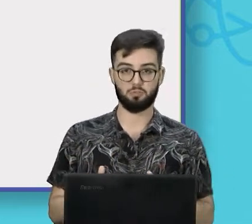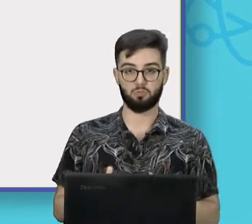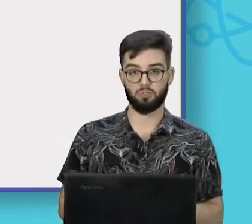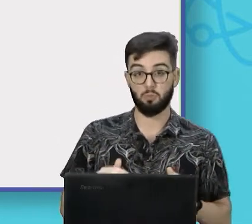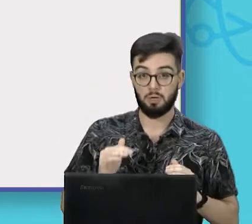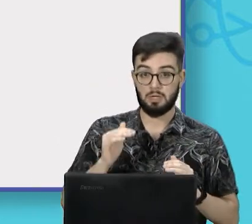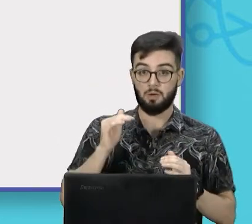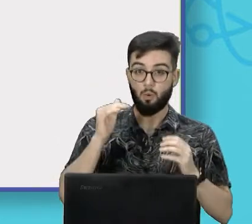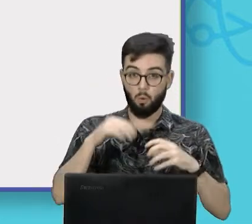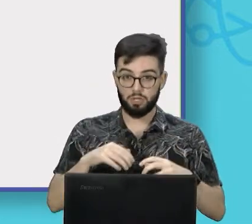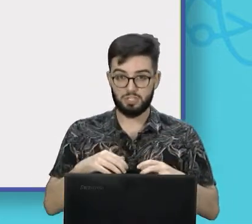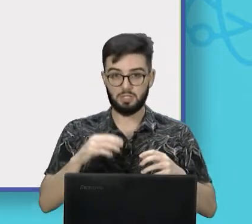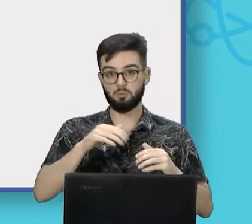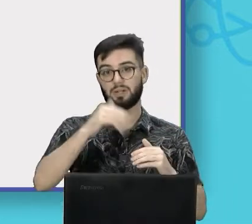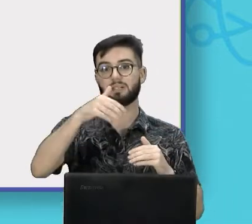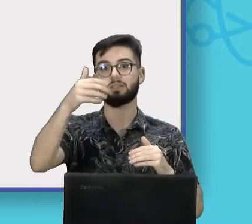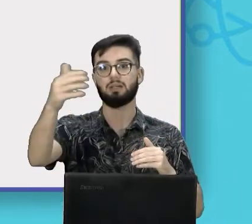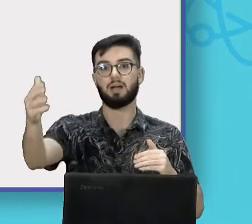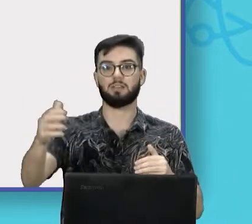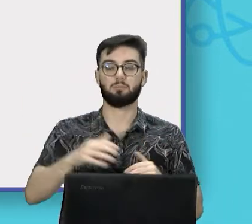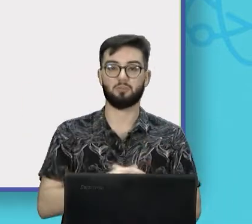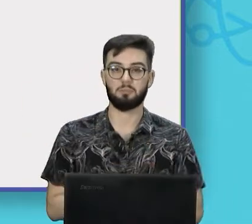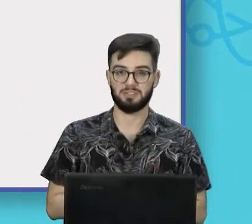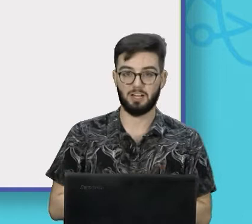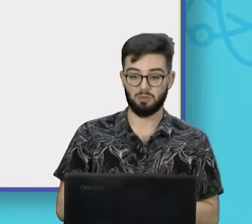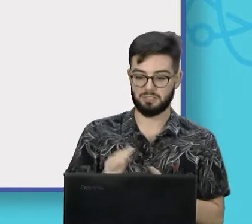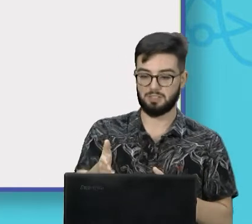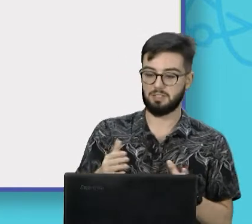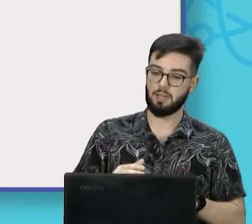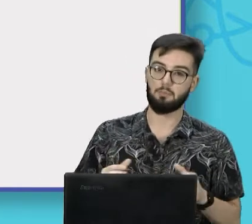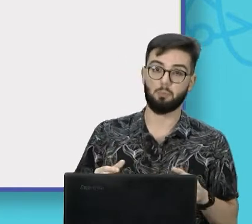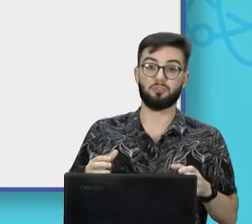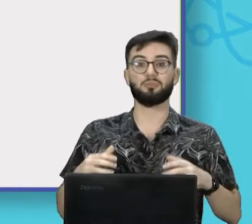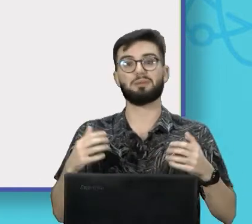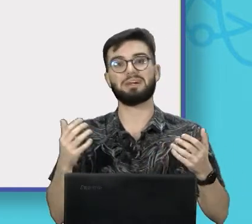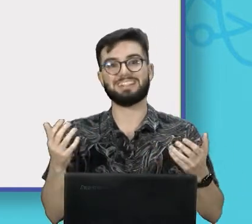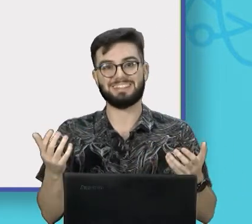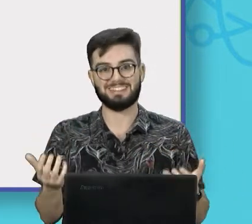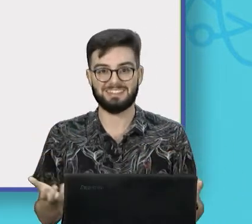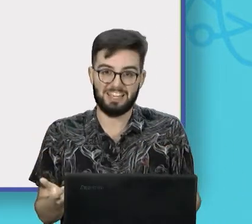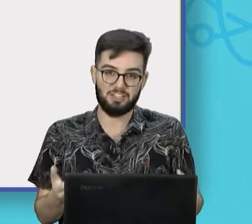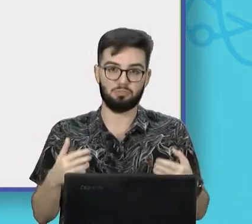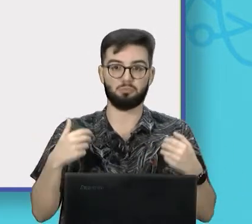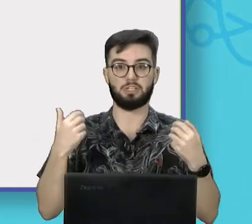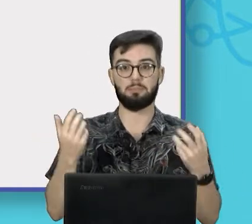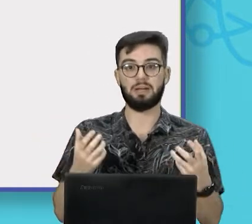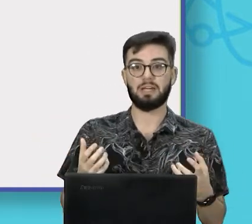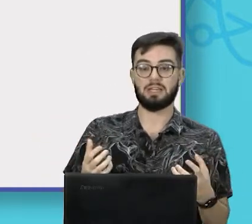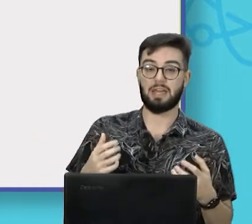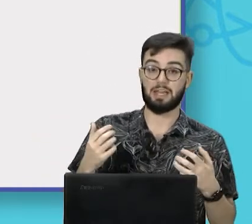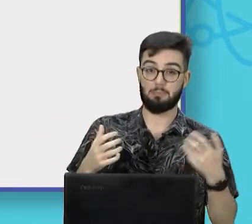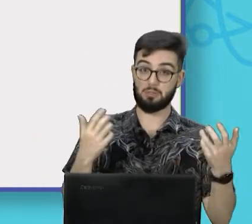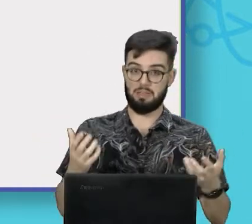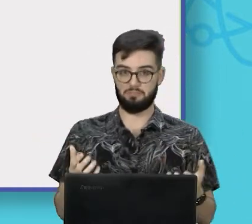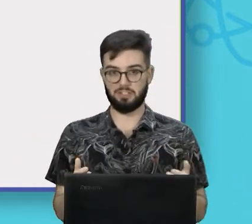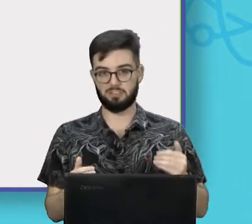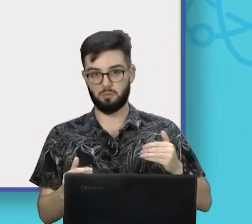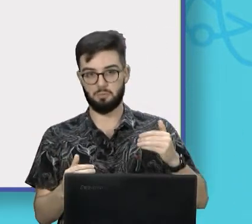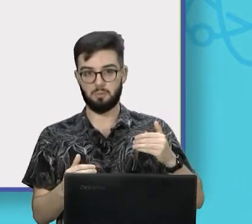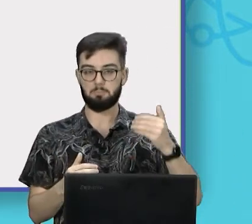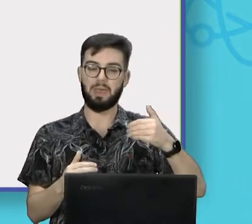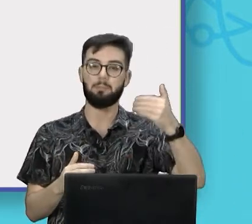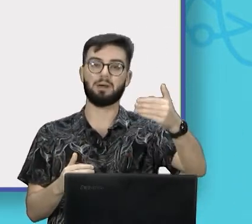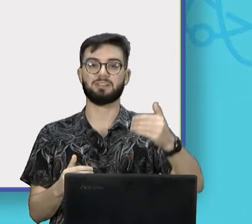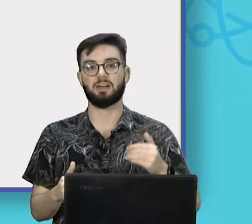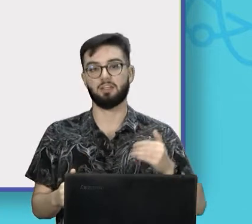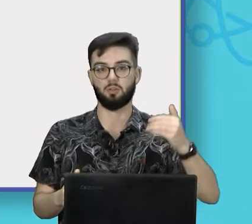para nossa discussão hoje E durante as próximas aulas e que você não tem uma benção um tema que requer muita